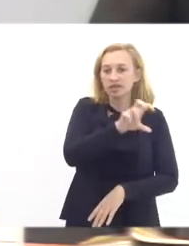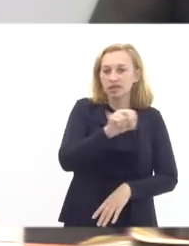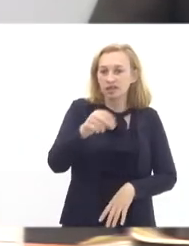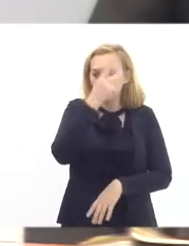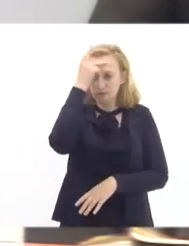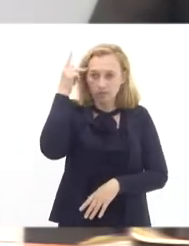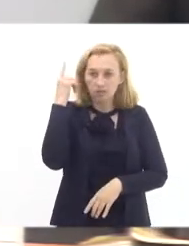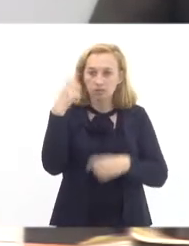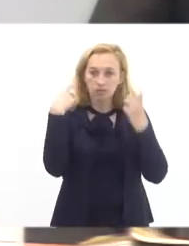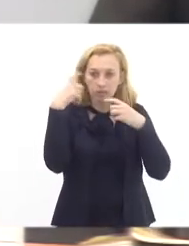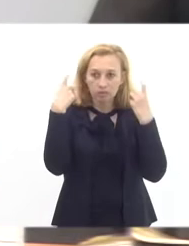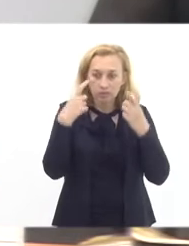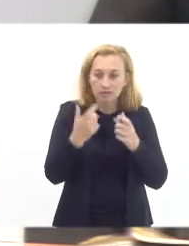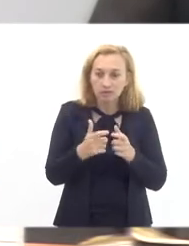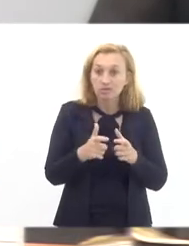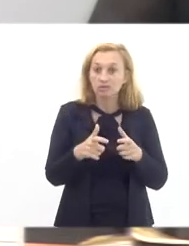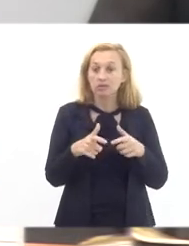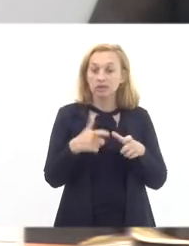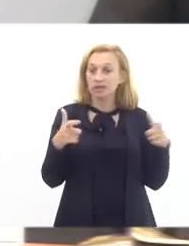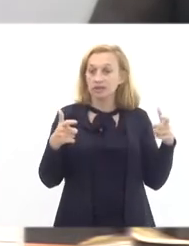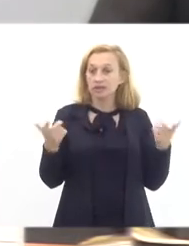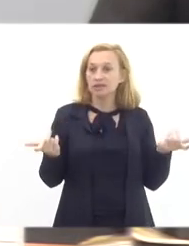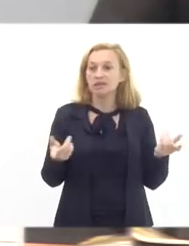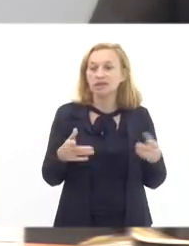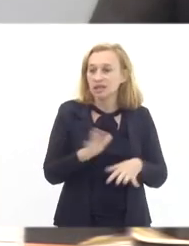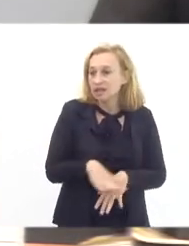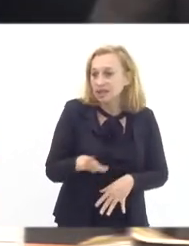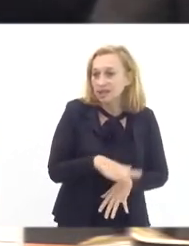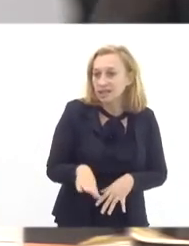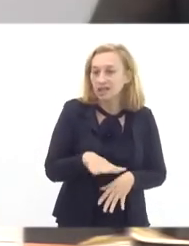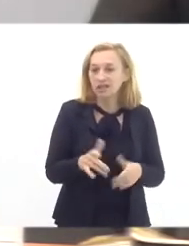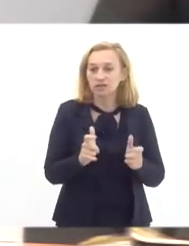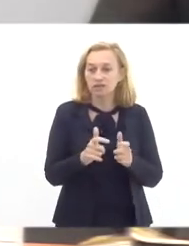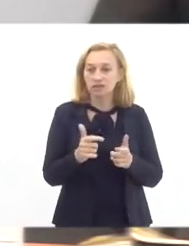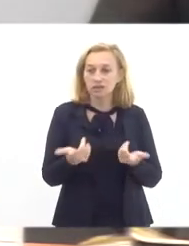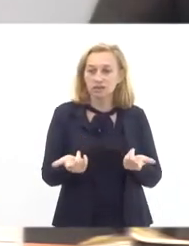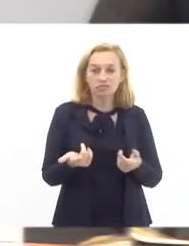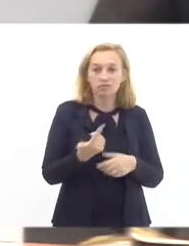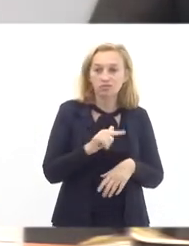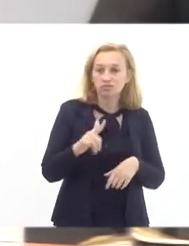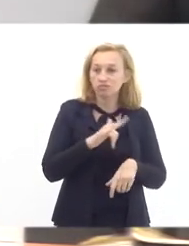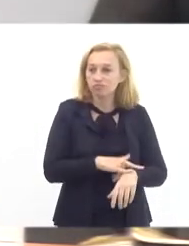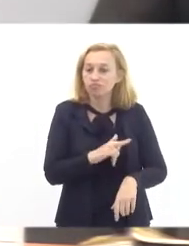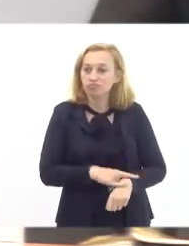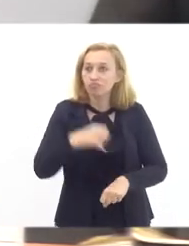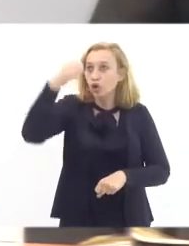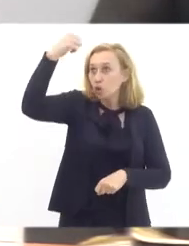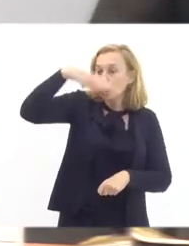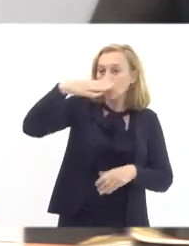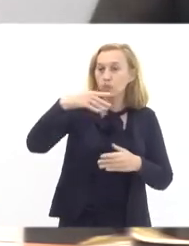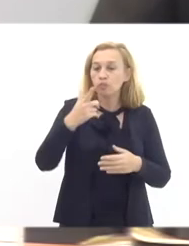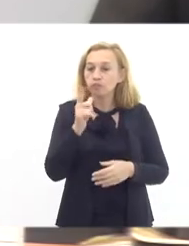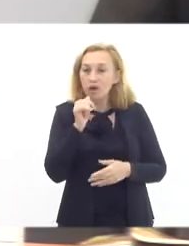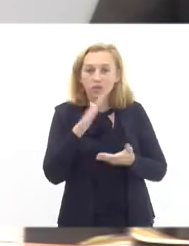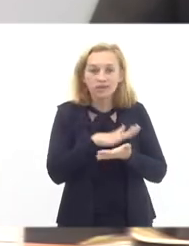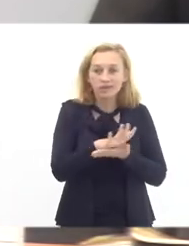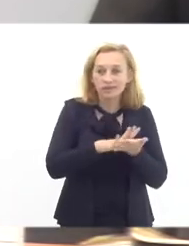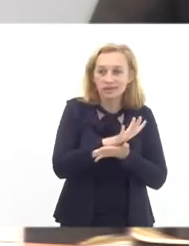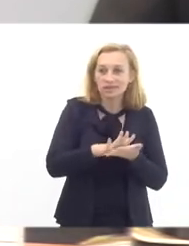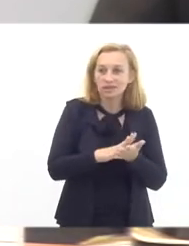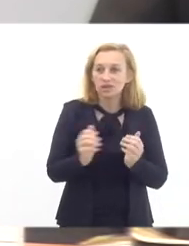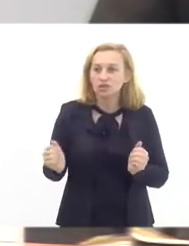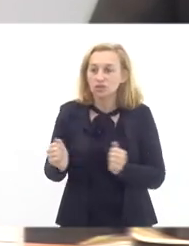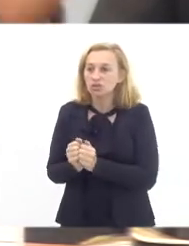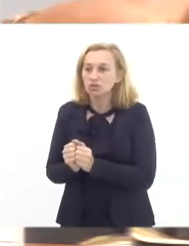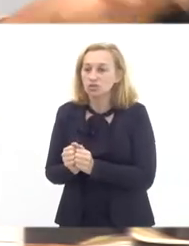uma preocupação louca, criança, à beça, sem banheiro, sem água, sem luz, né? E aí juntava o pessoal